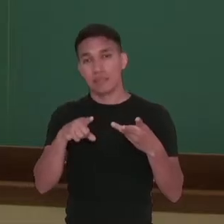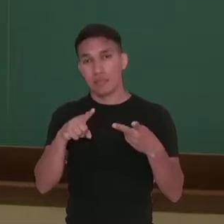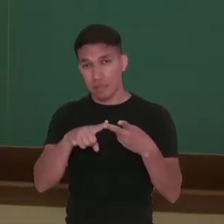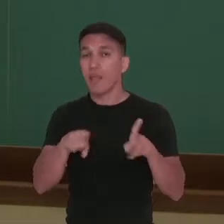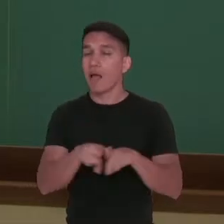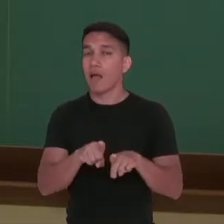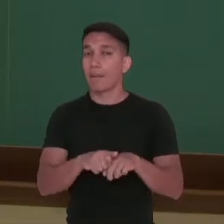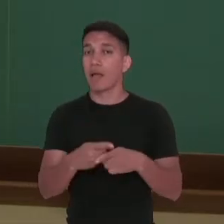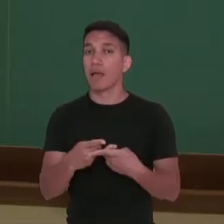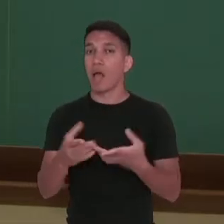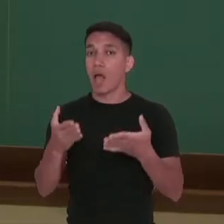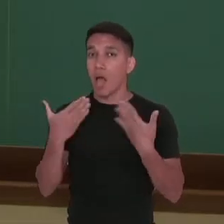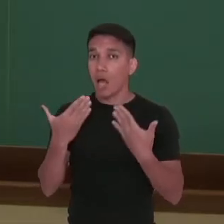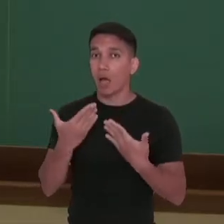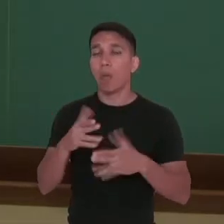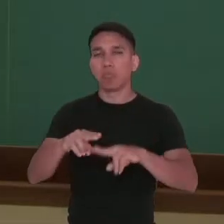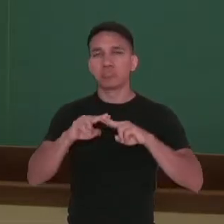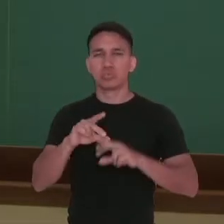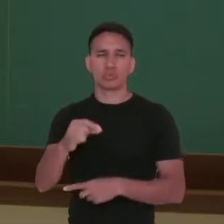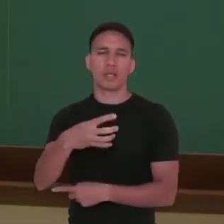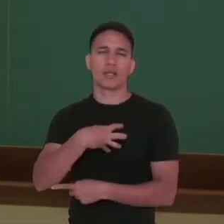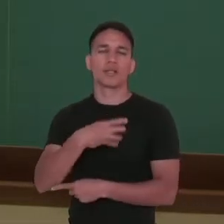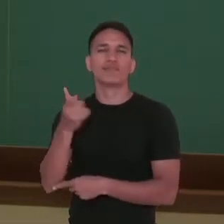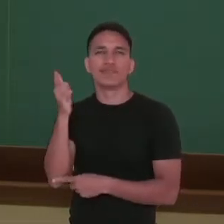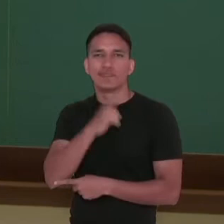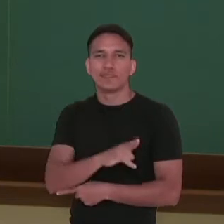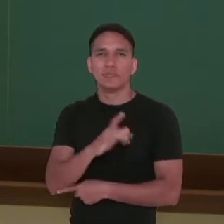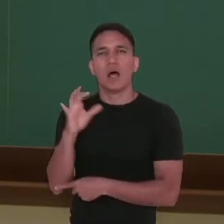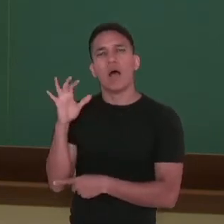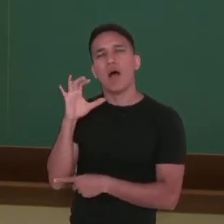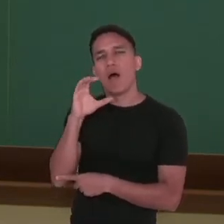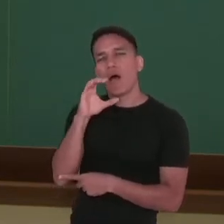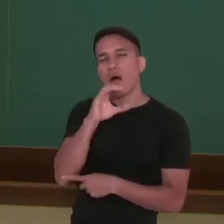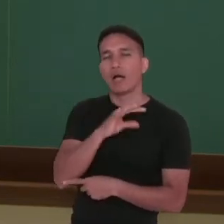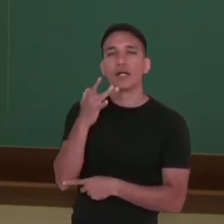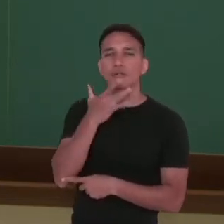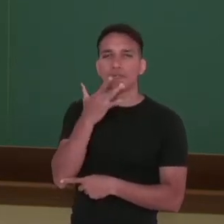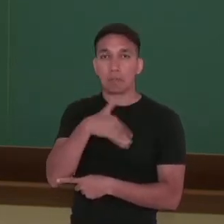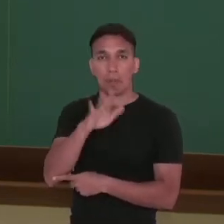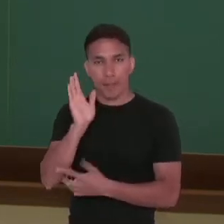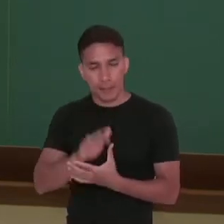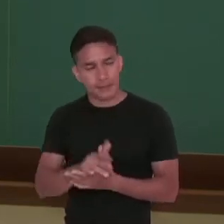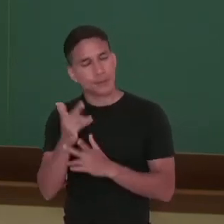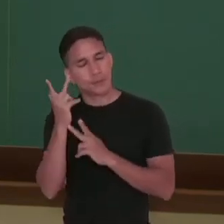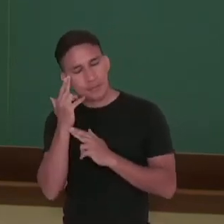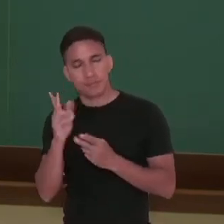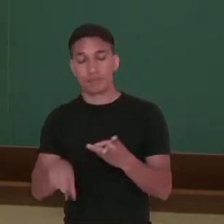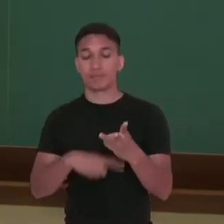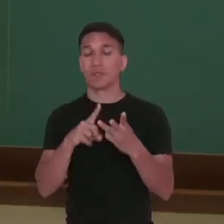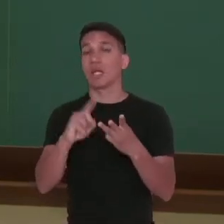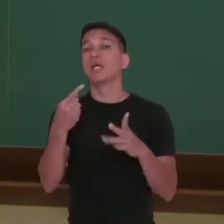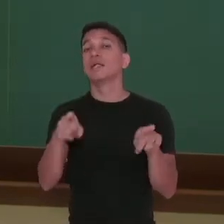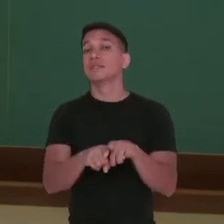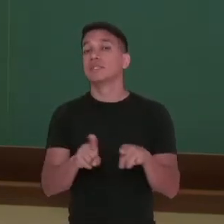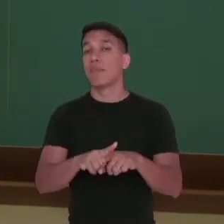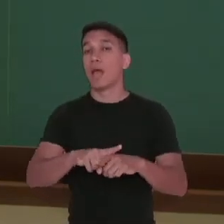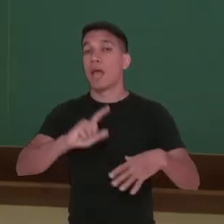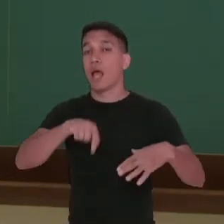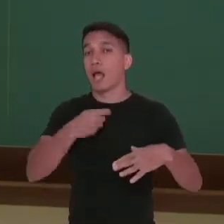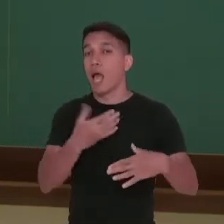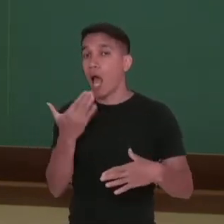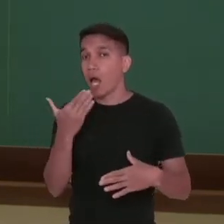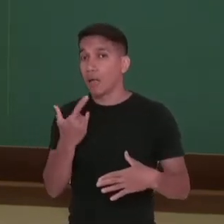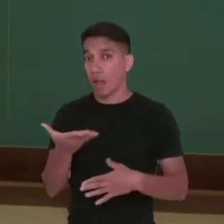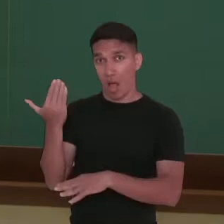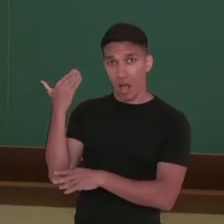humano tem uma qualidade de sono, ele pode se aquecer. O que mais? A alimentação. Até então, a alimentação ela